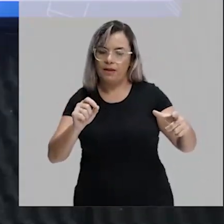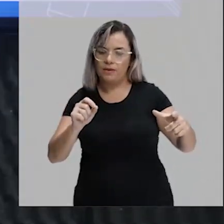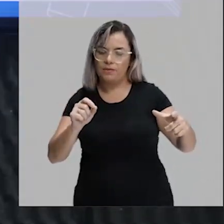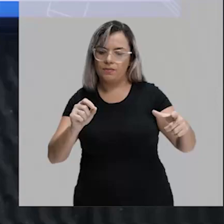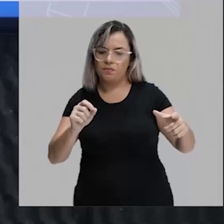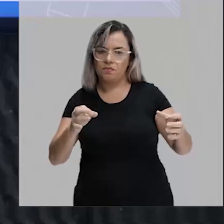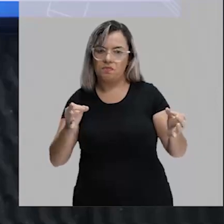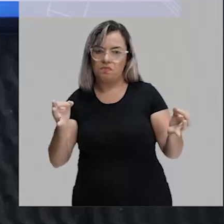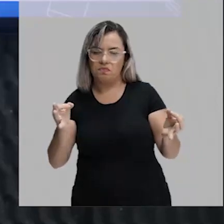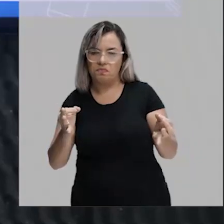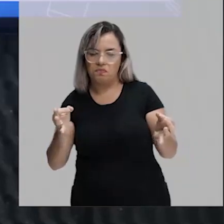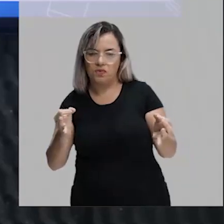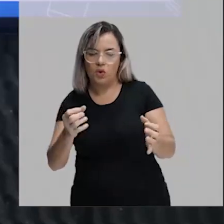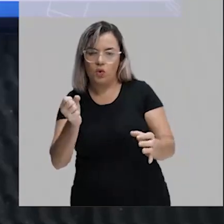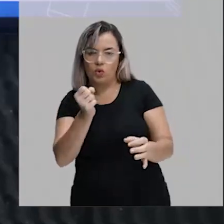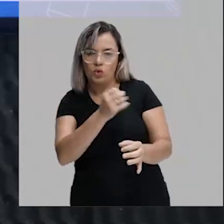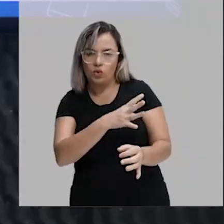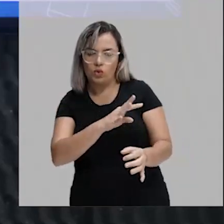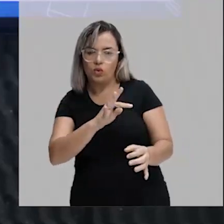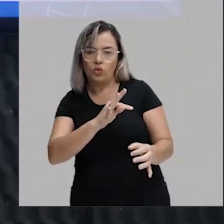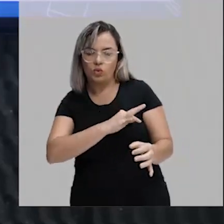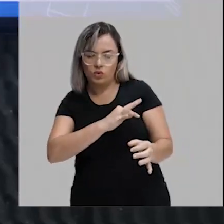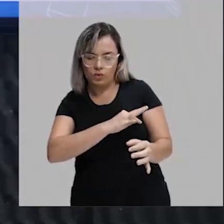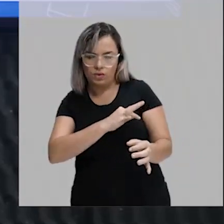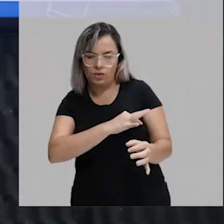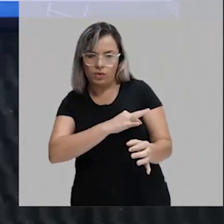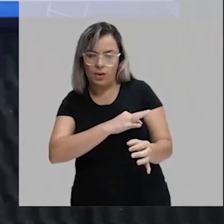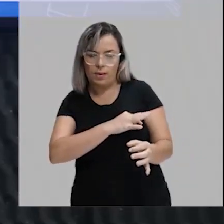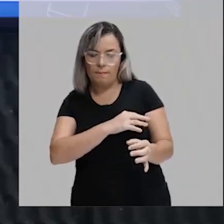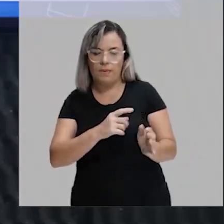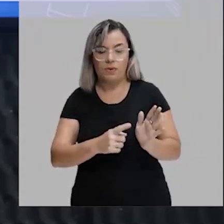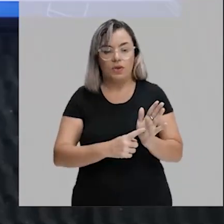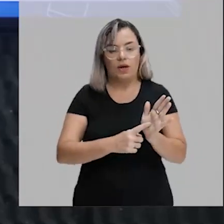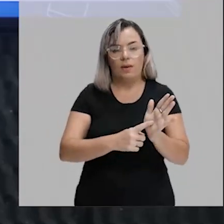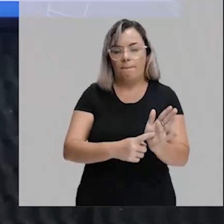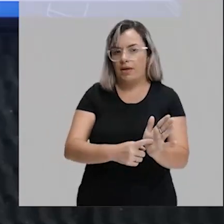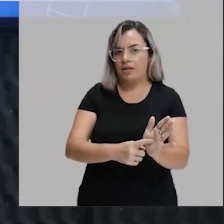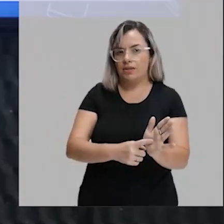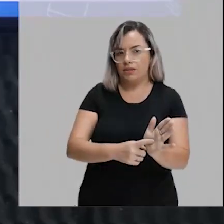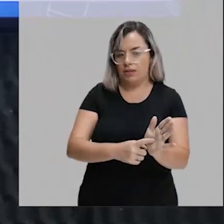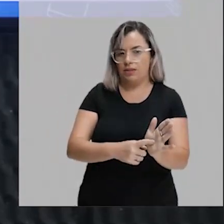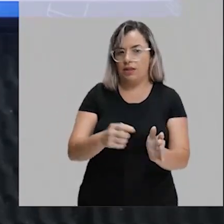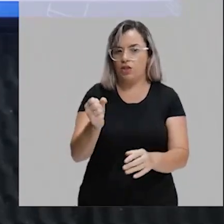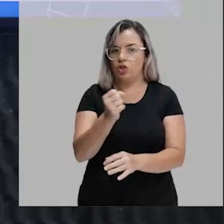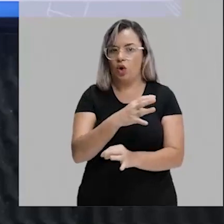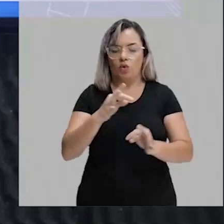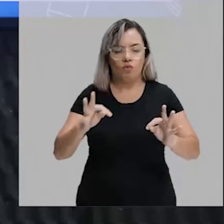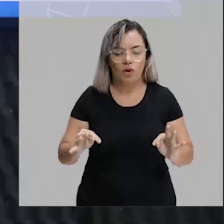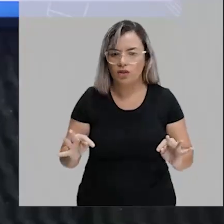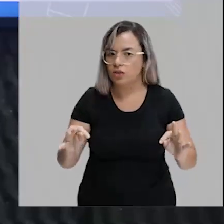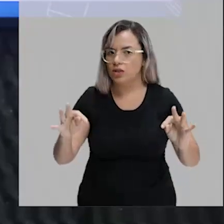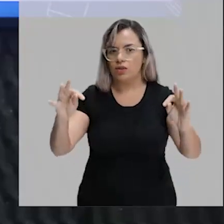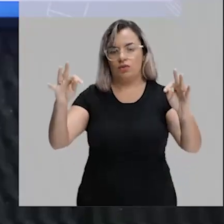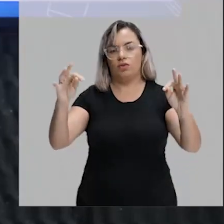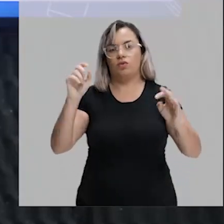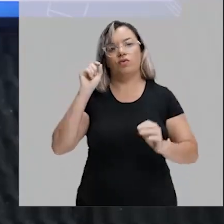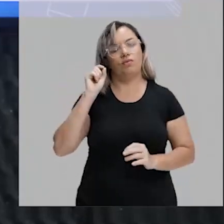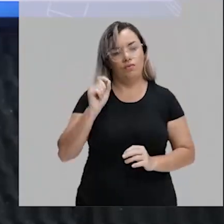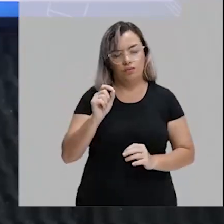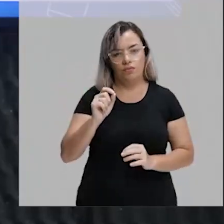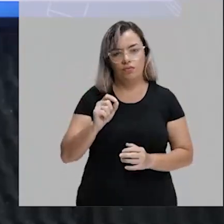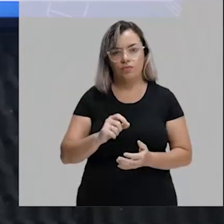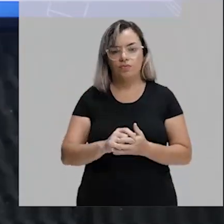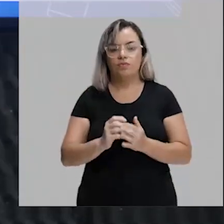aperfeiçoamento técnico náutico nos mostra a presença de novas tecnologias. As tecnologias náuticas,